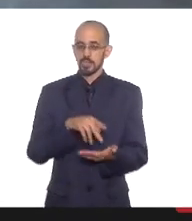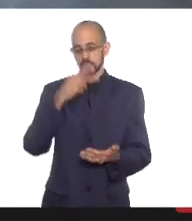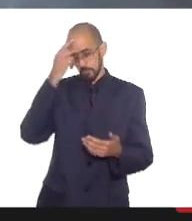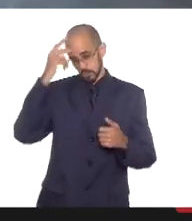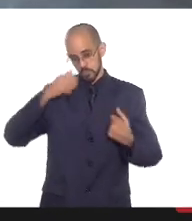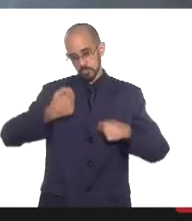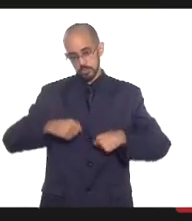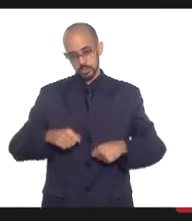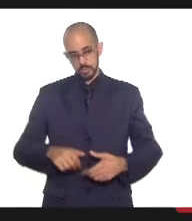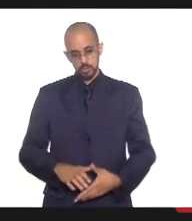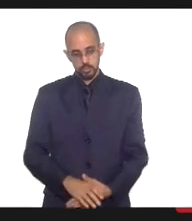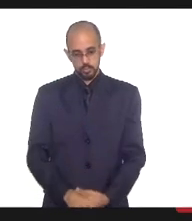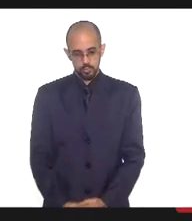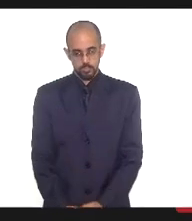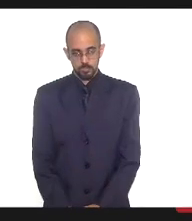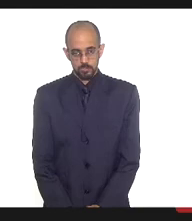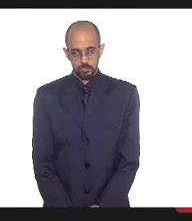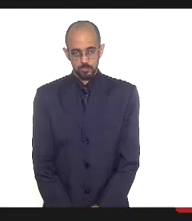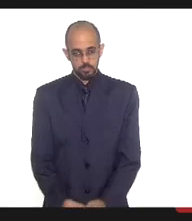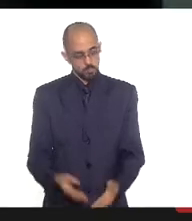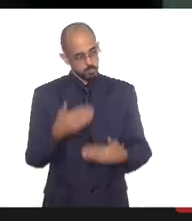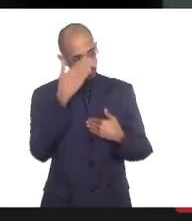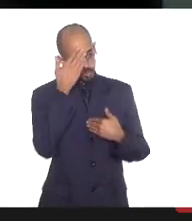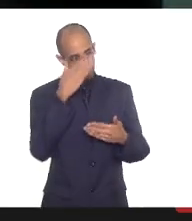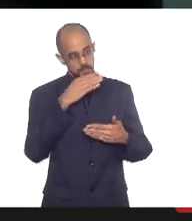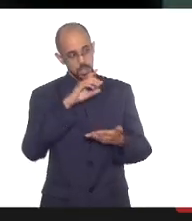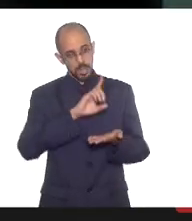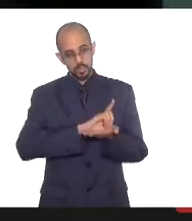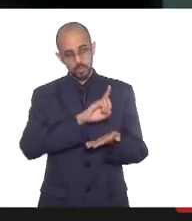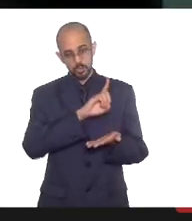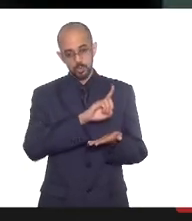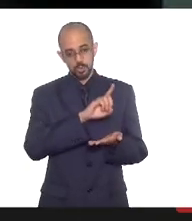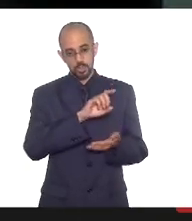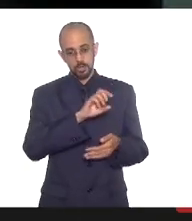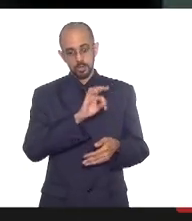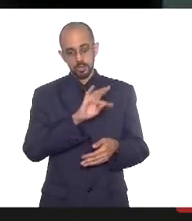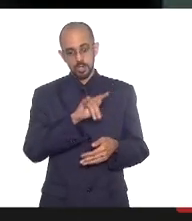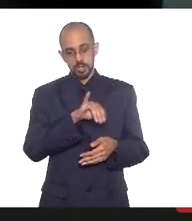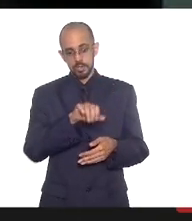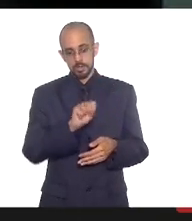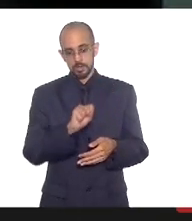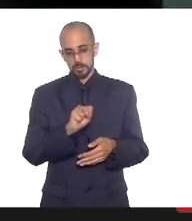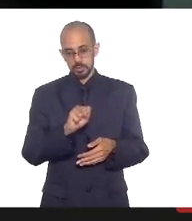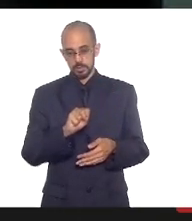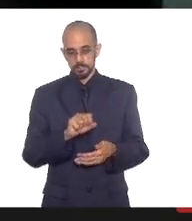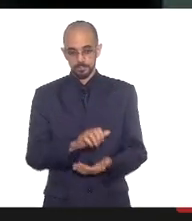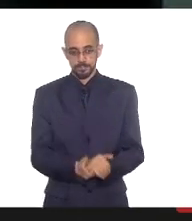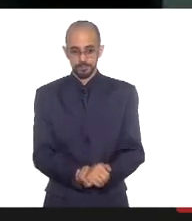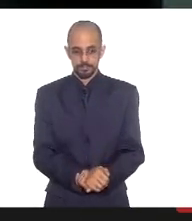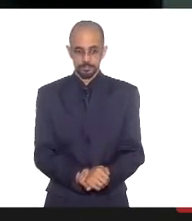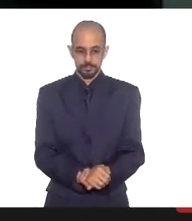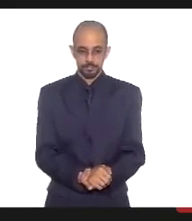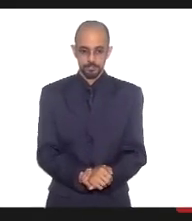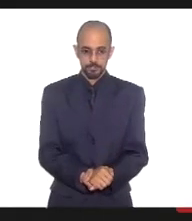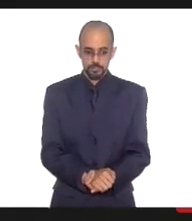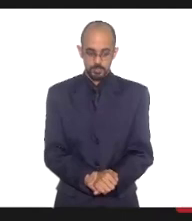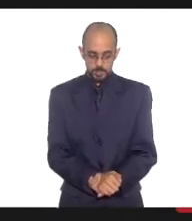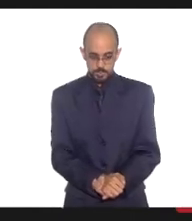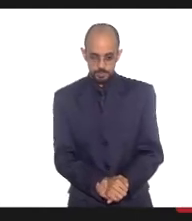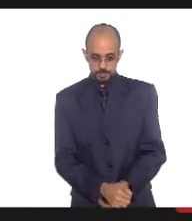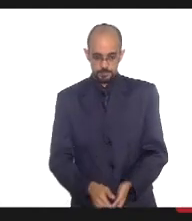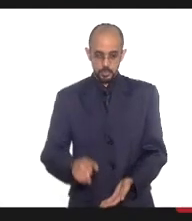preciso obrigada doutora Taísa Dr Arthur do Conselho Nacional de saúde em seguida dragonar